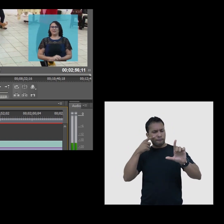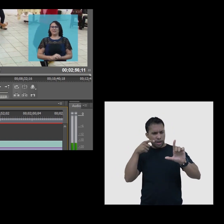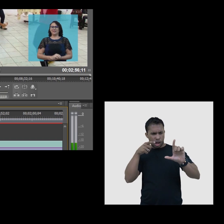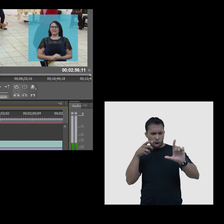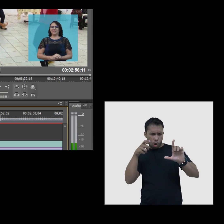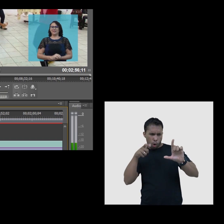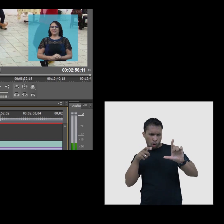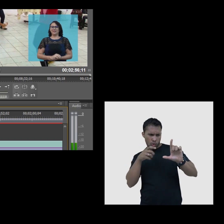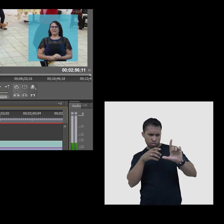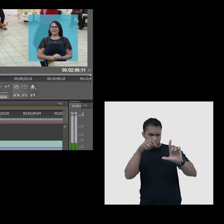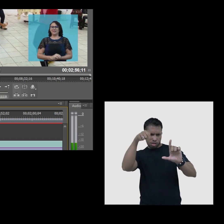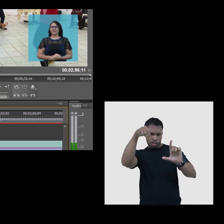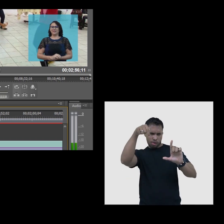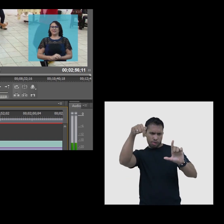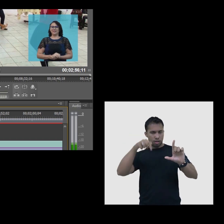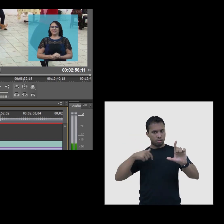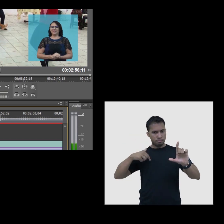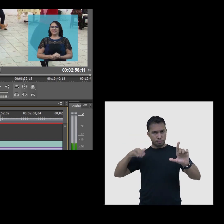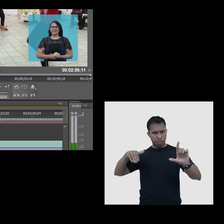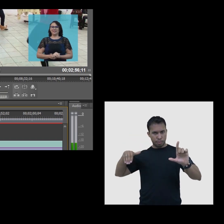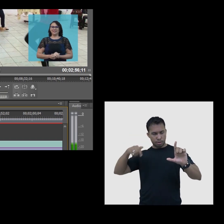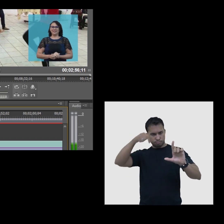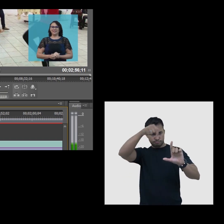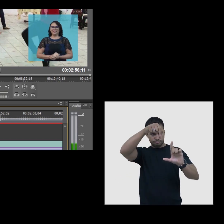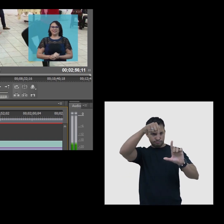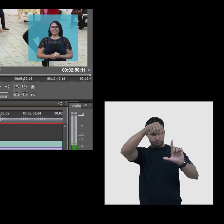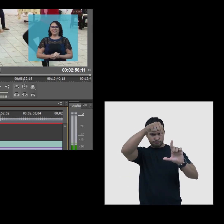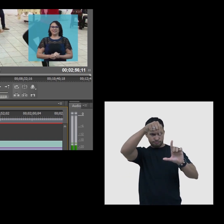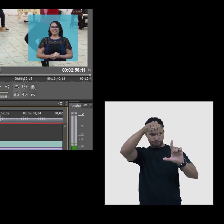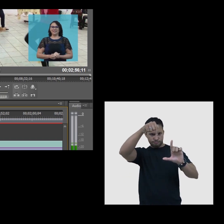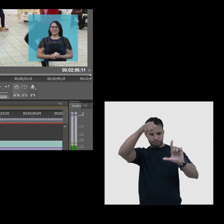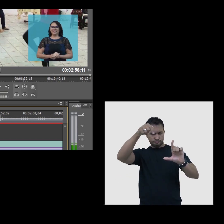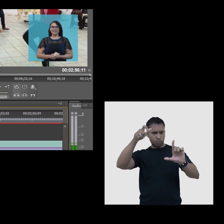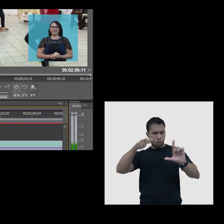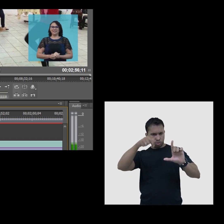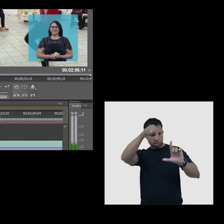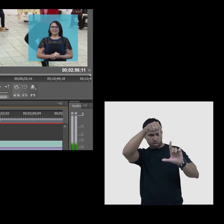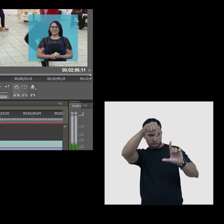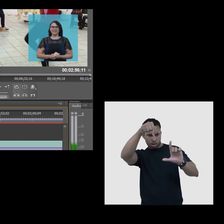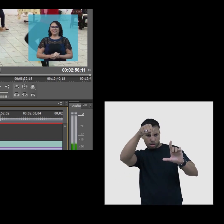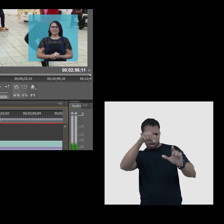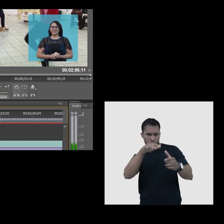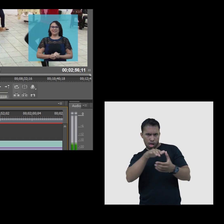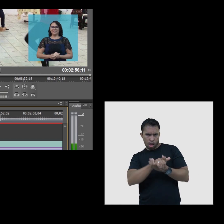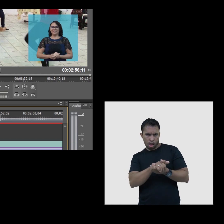a gente procura onde é que o intérprete para. Eu estou procurando aqui com a seta direcional.